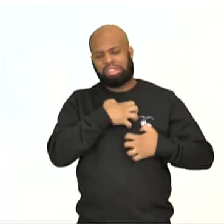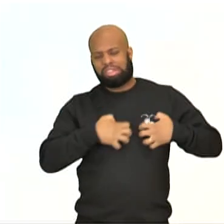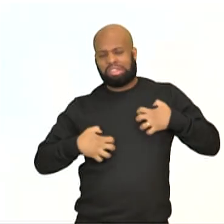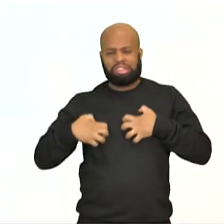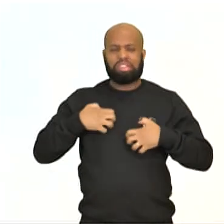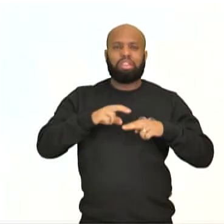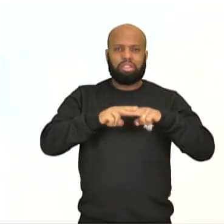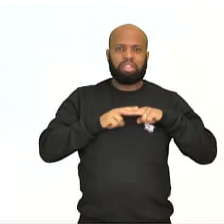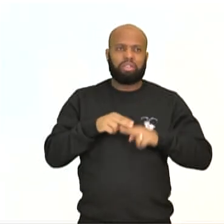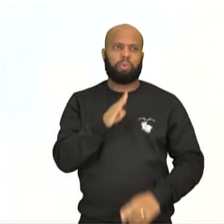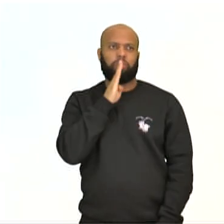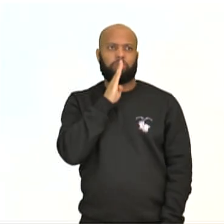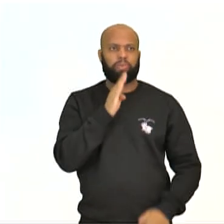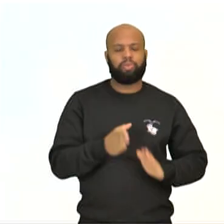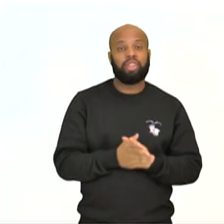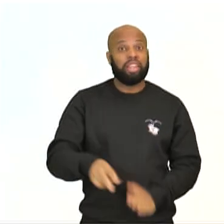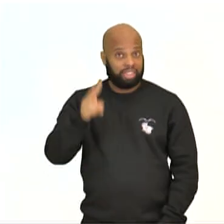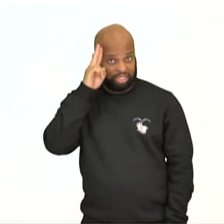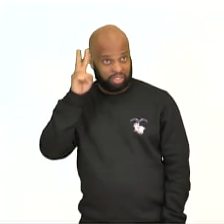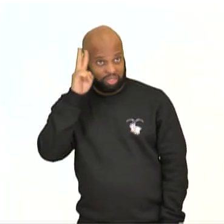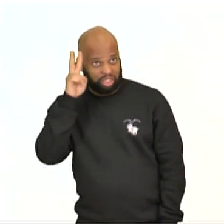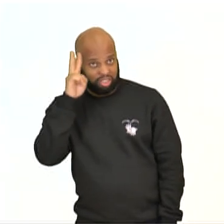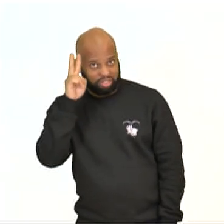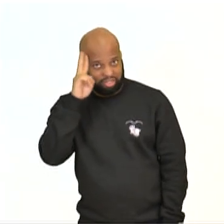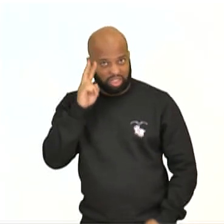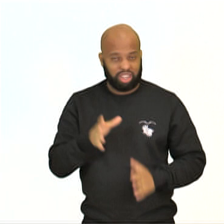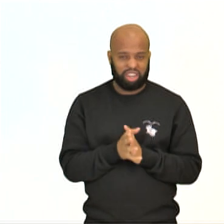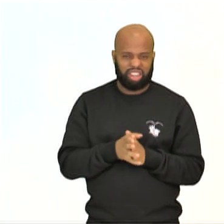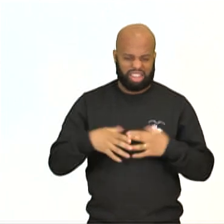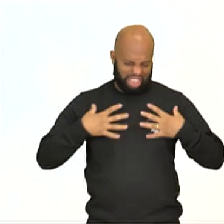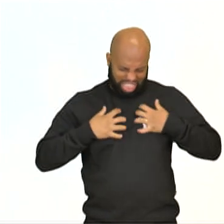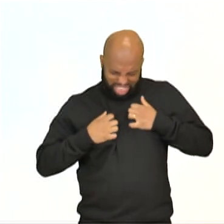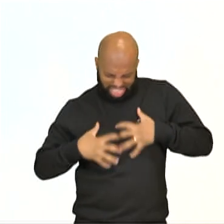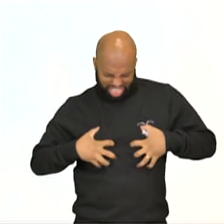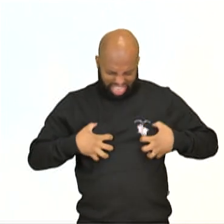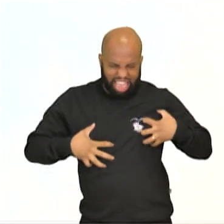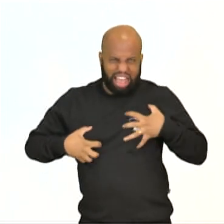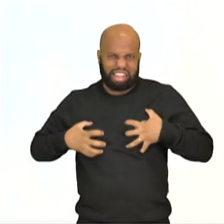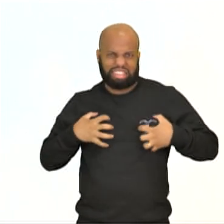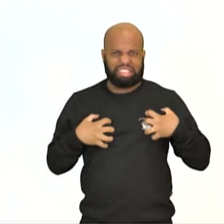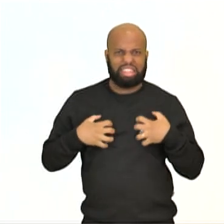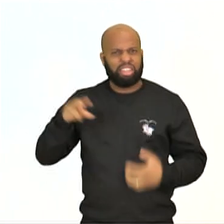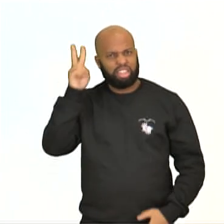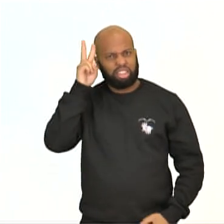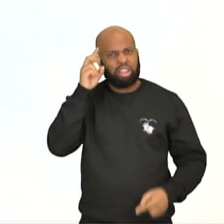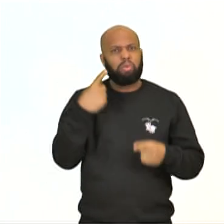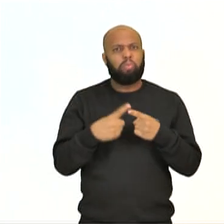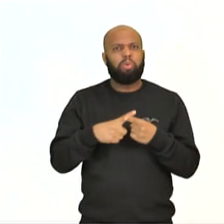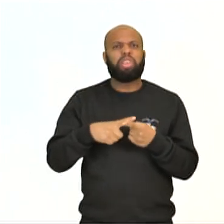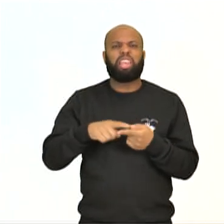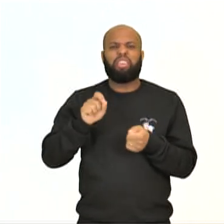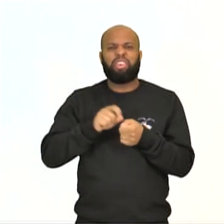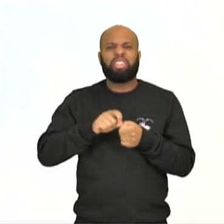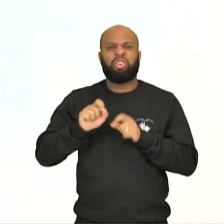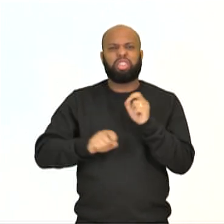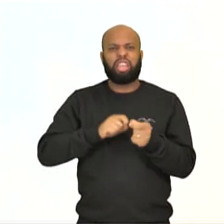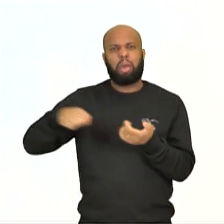silêncio. Segunda-feira, amarrotadas na segunda-feira, para que tanto passar palavras